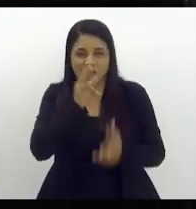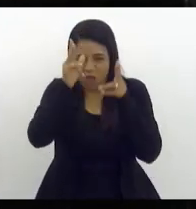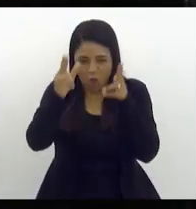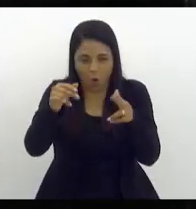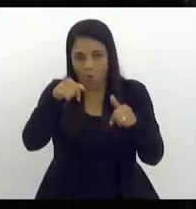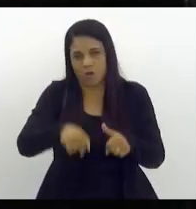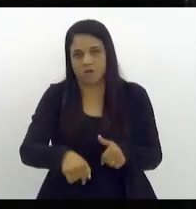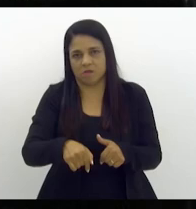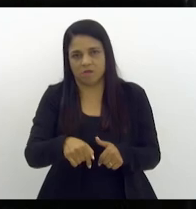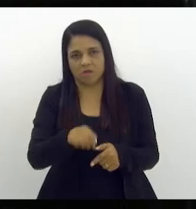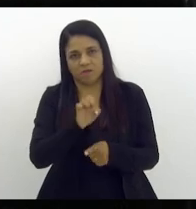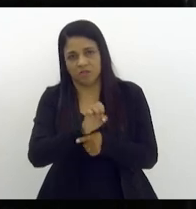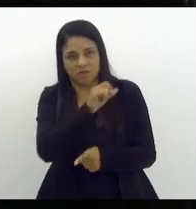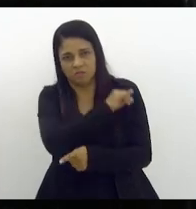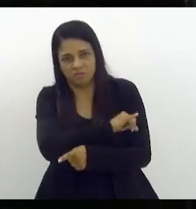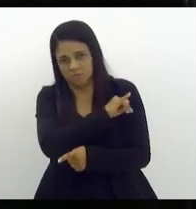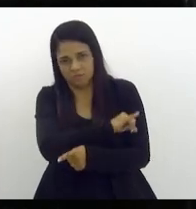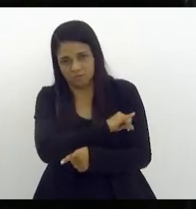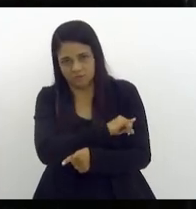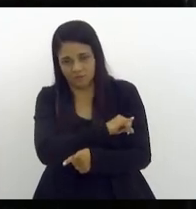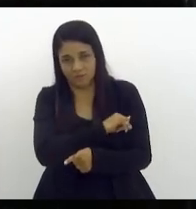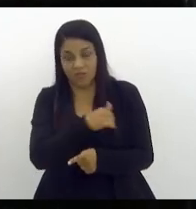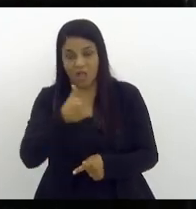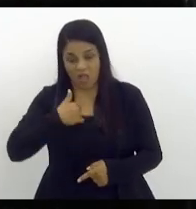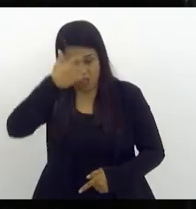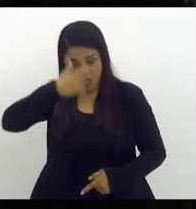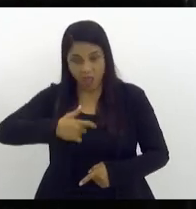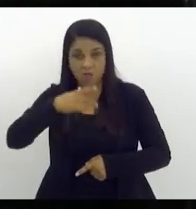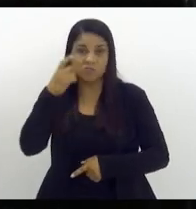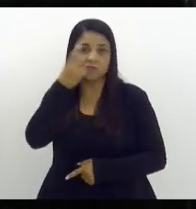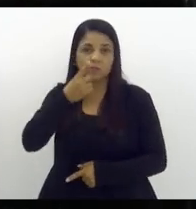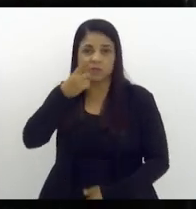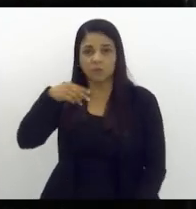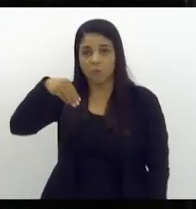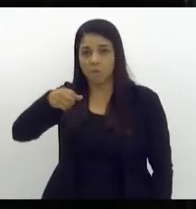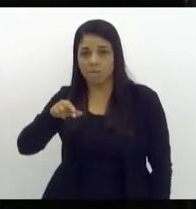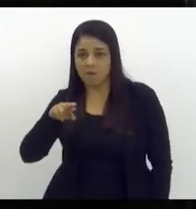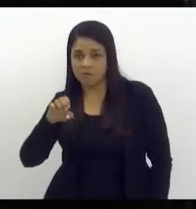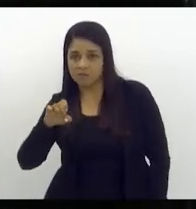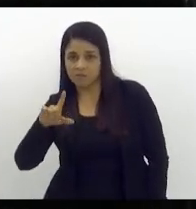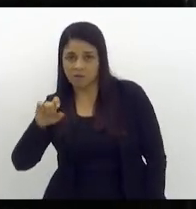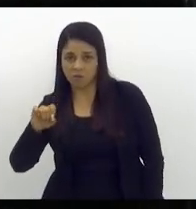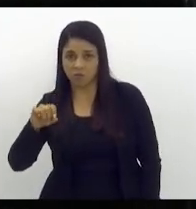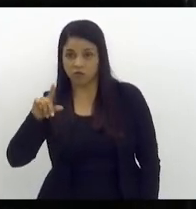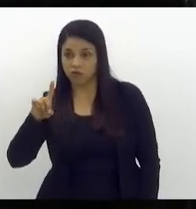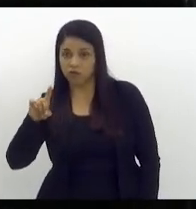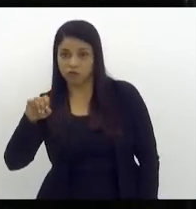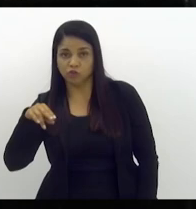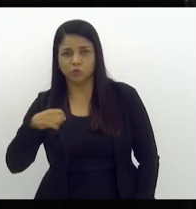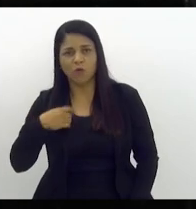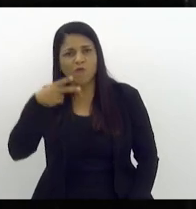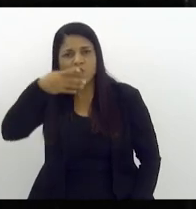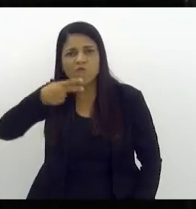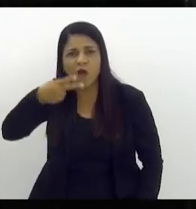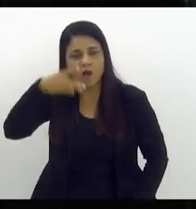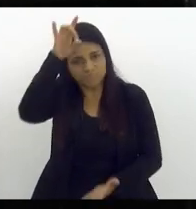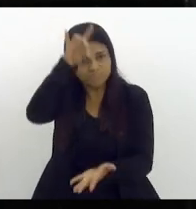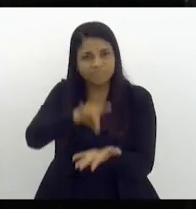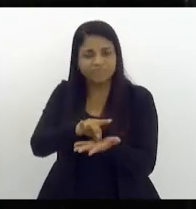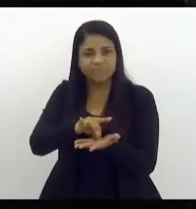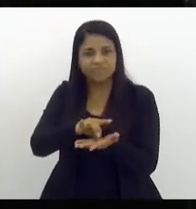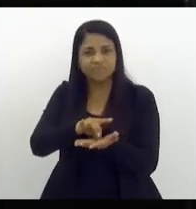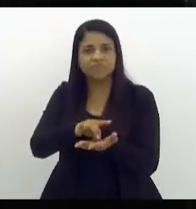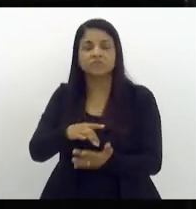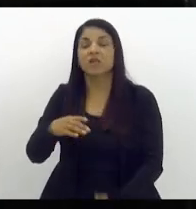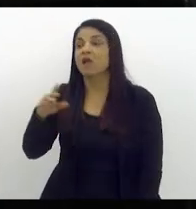aqui. Eu, deputado Marcelo Dino, policial militar, posso falar com propriedade. BNH